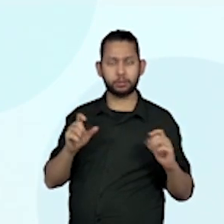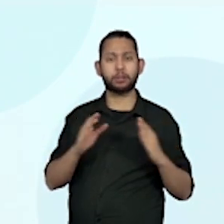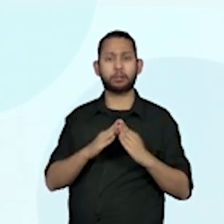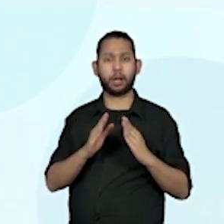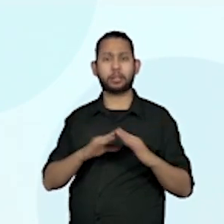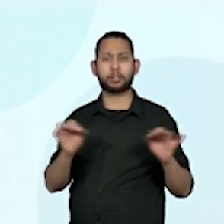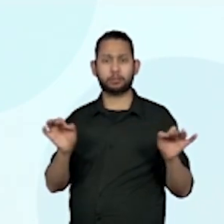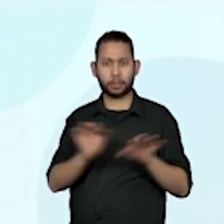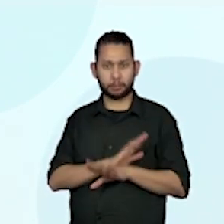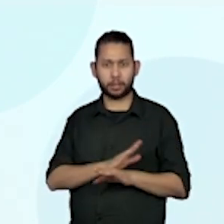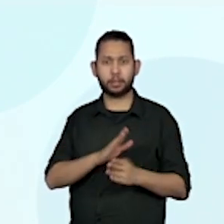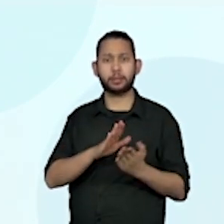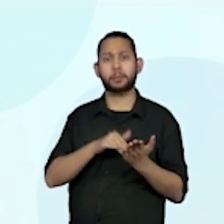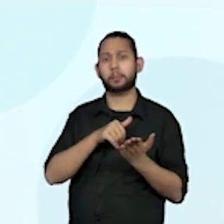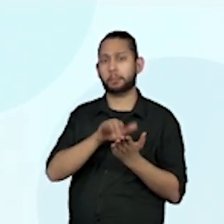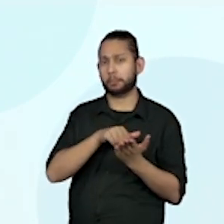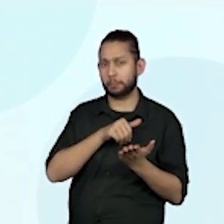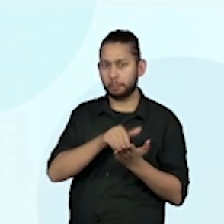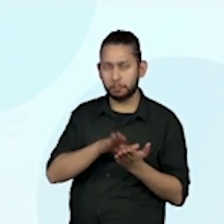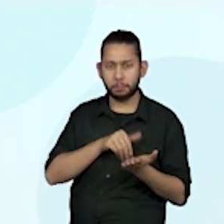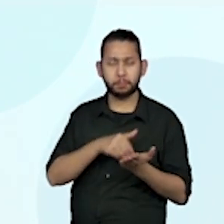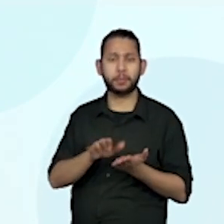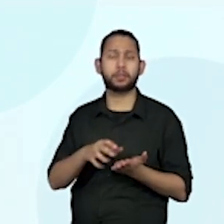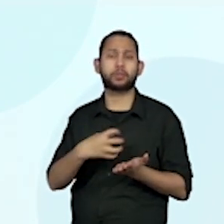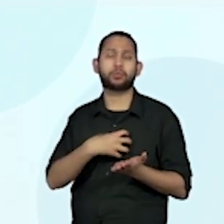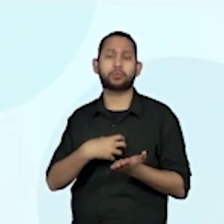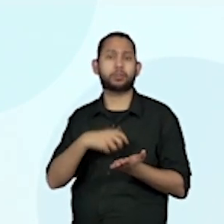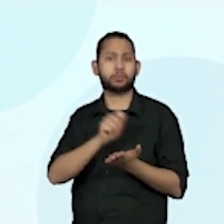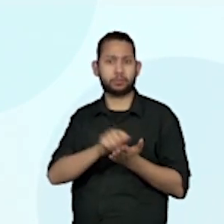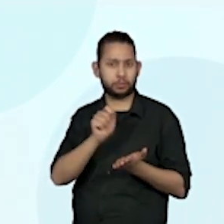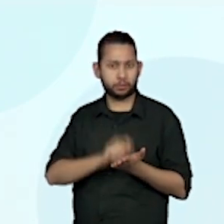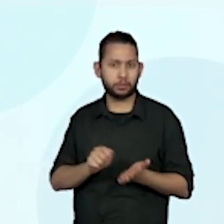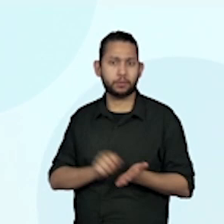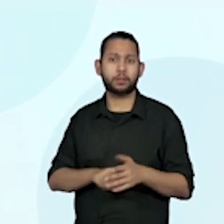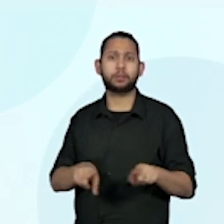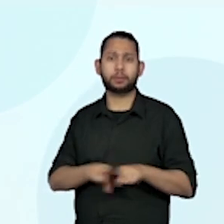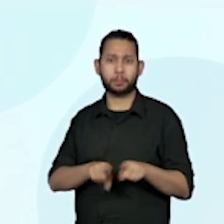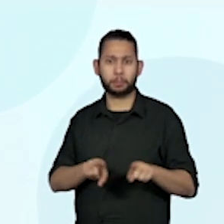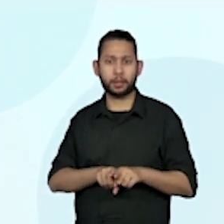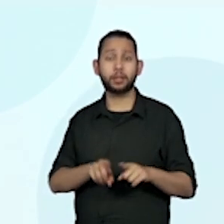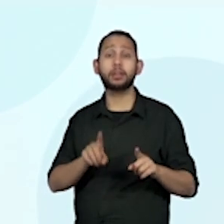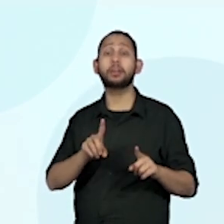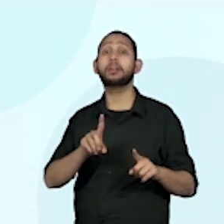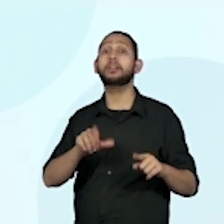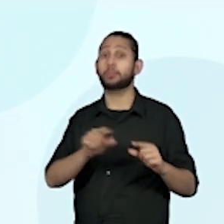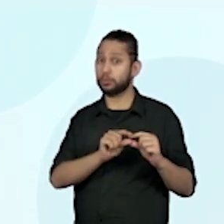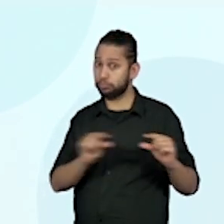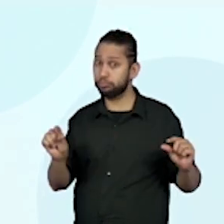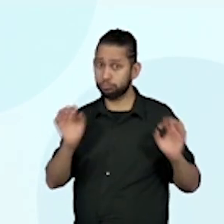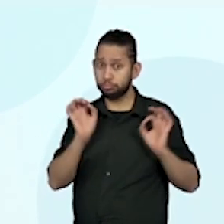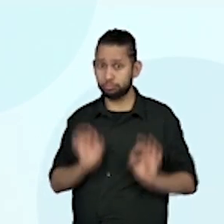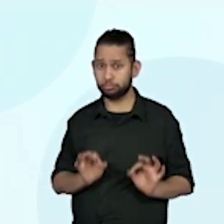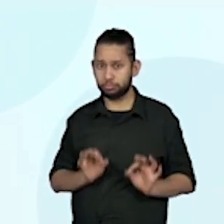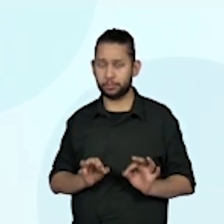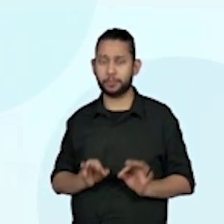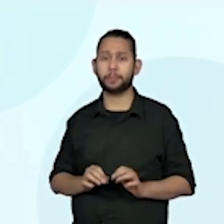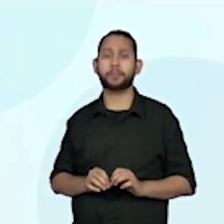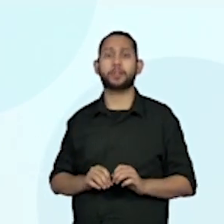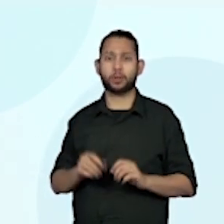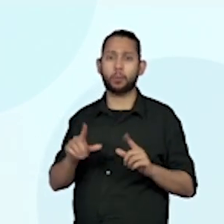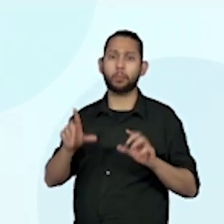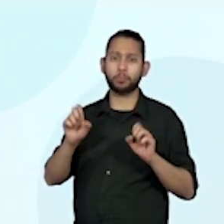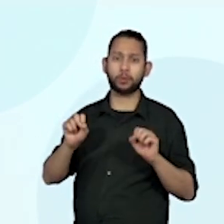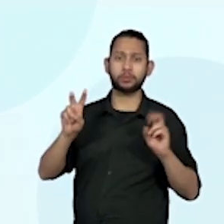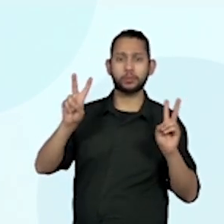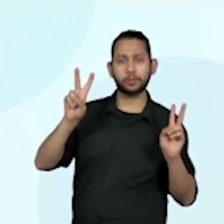Vocês vão pintar a representação gráfica conforme a escrita fracionária e depois vocês vão escrever por extenso, certo? Então, printem